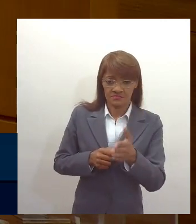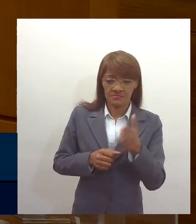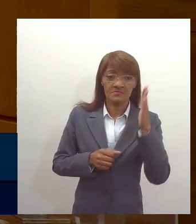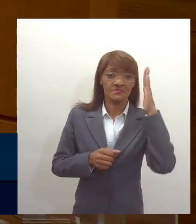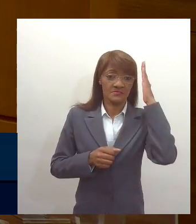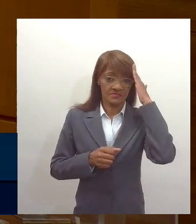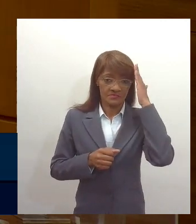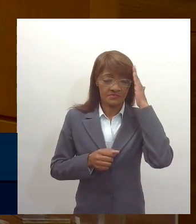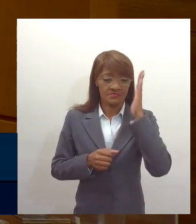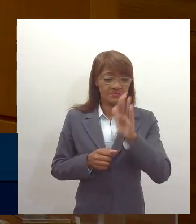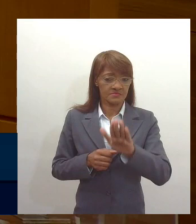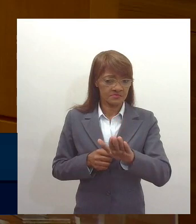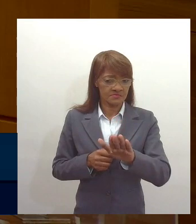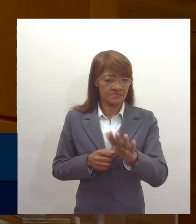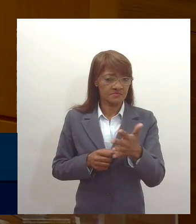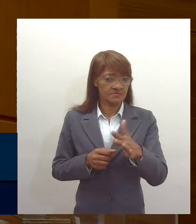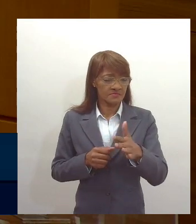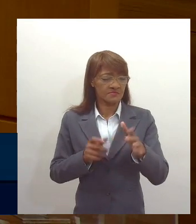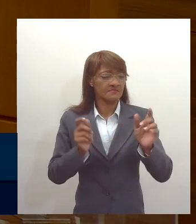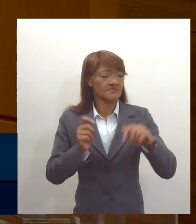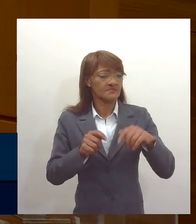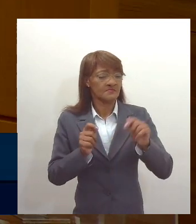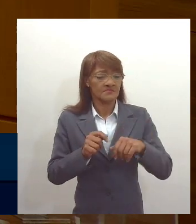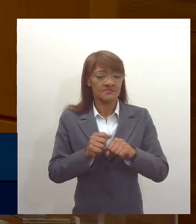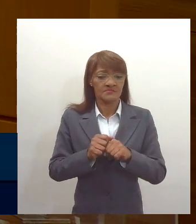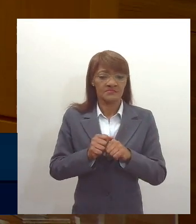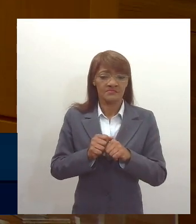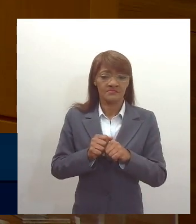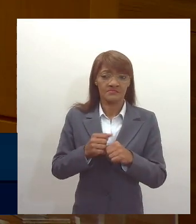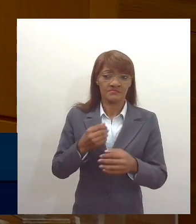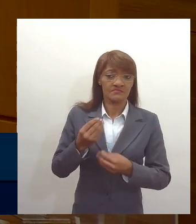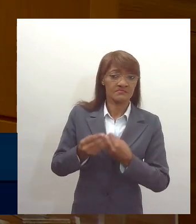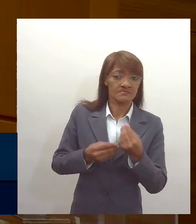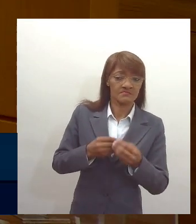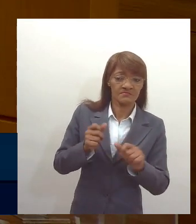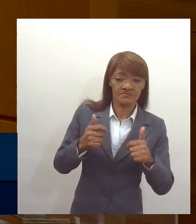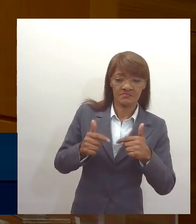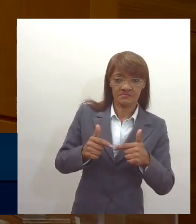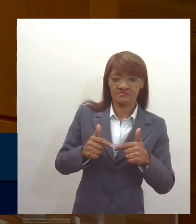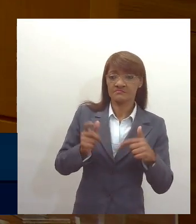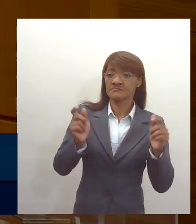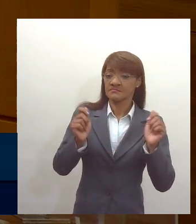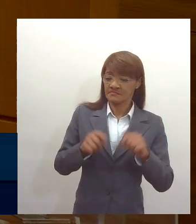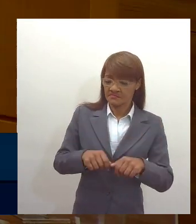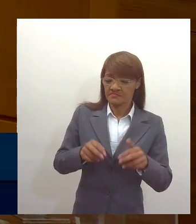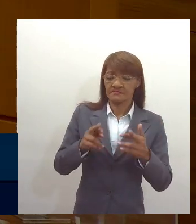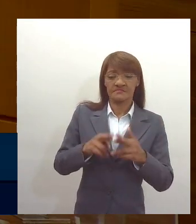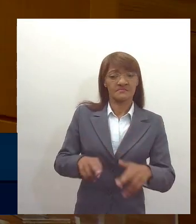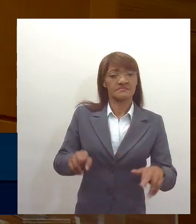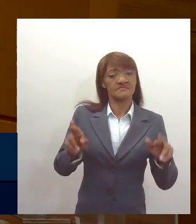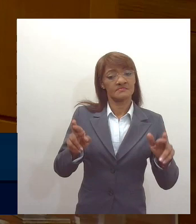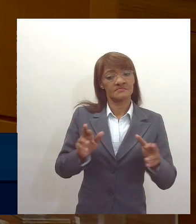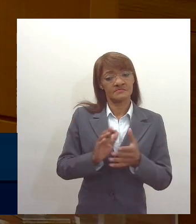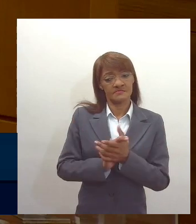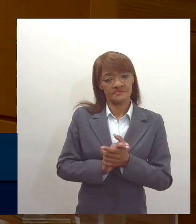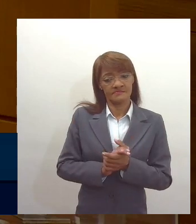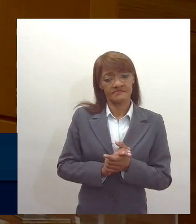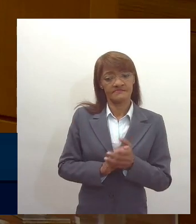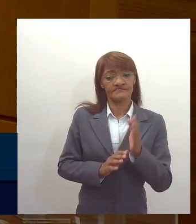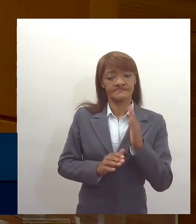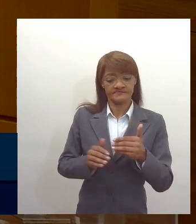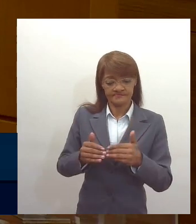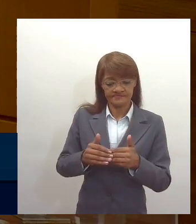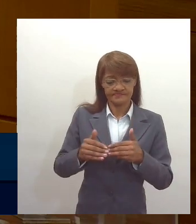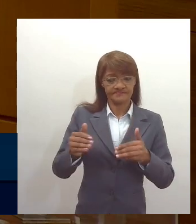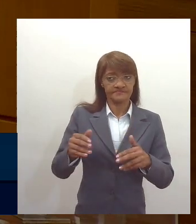fazer. Agora precisamos colocar a mão na massa e fazermos algo, porque já vem aí o Campeonato Brasileiro da Série C e a gente não sabe